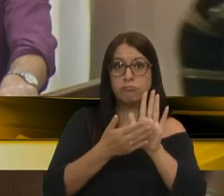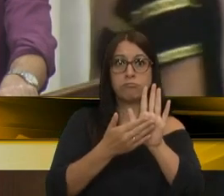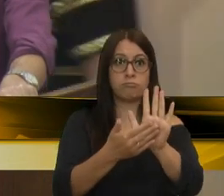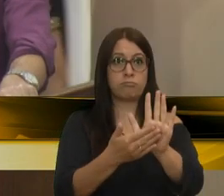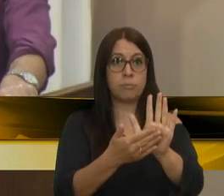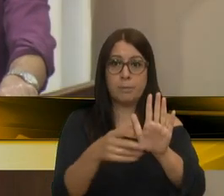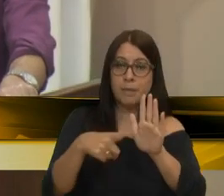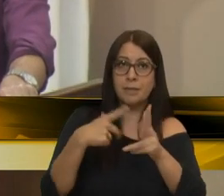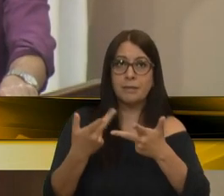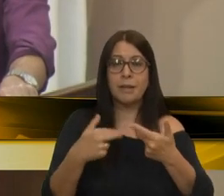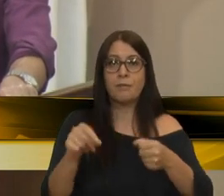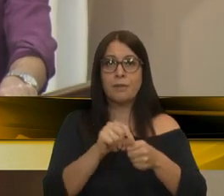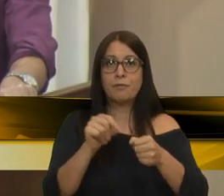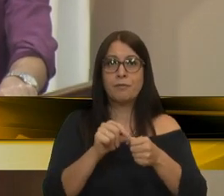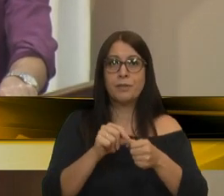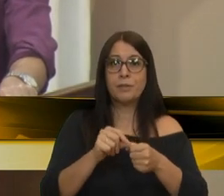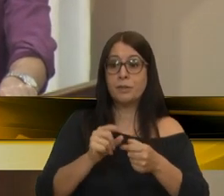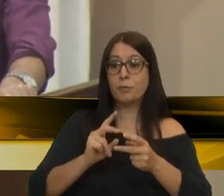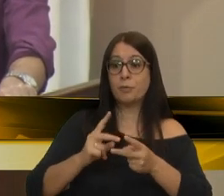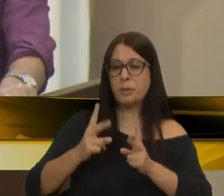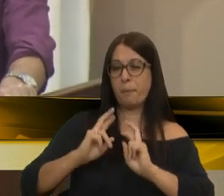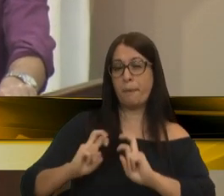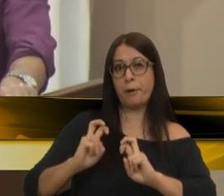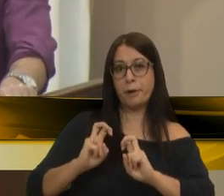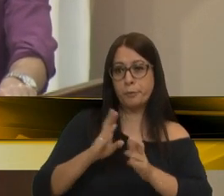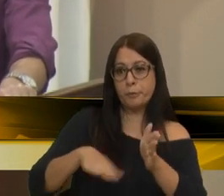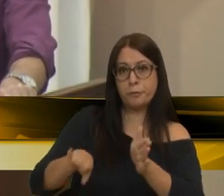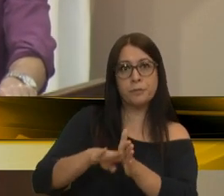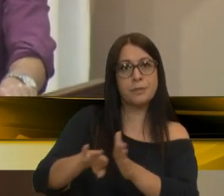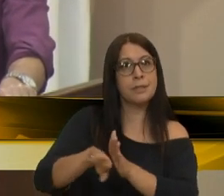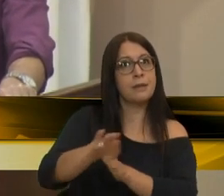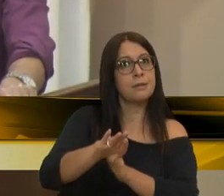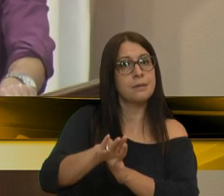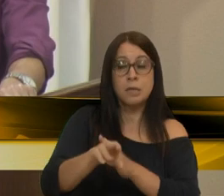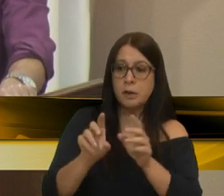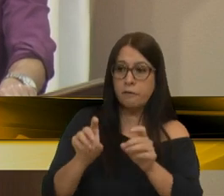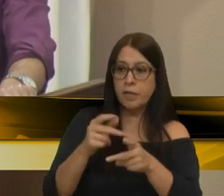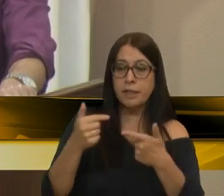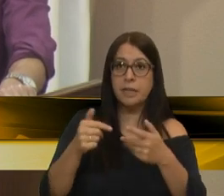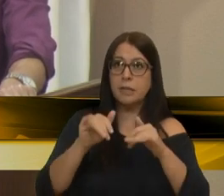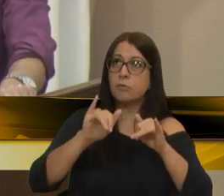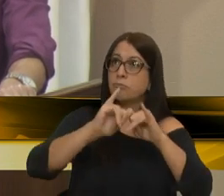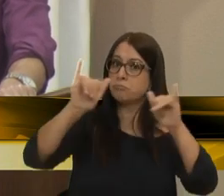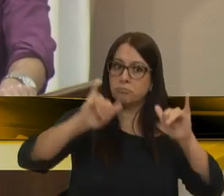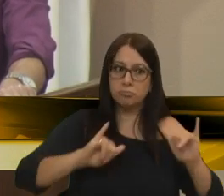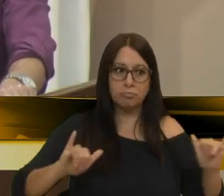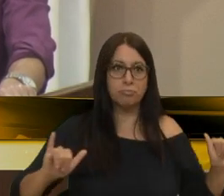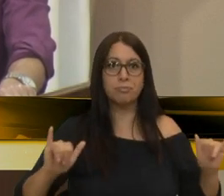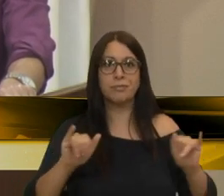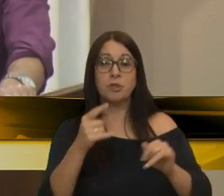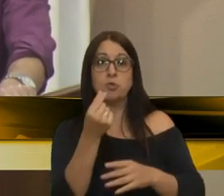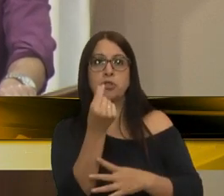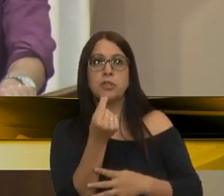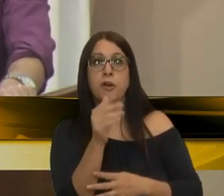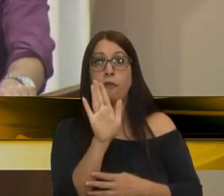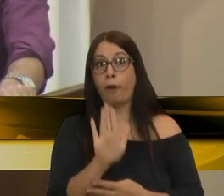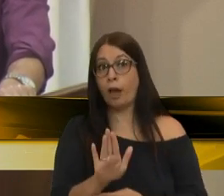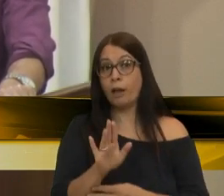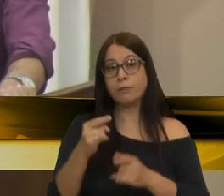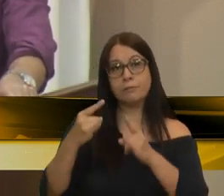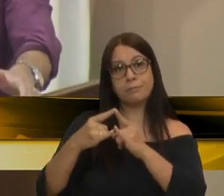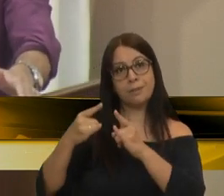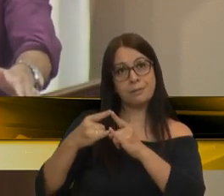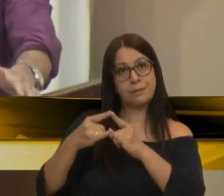estavam explorando o estacionamento e explorando, vendendo publicidade. E aquele dinheiro ficava para essa